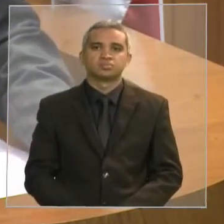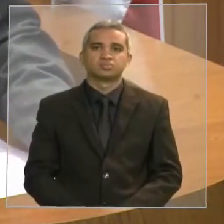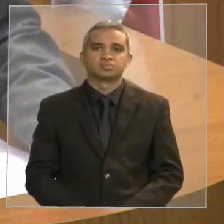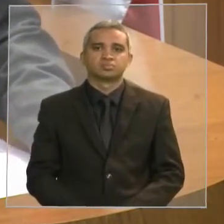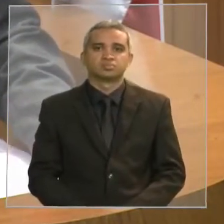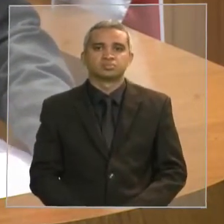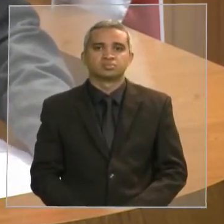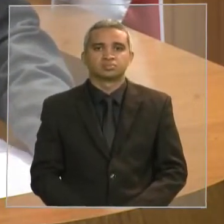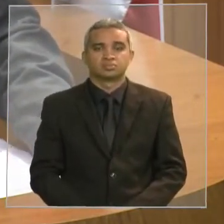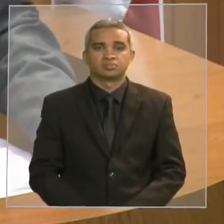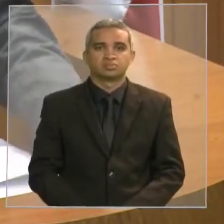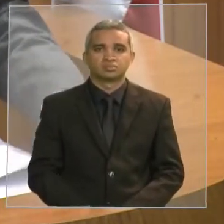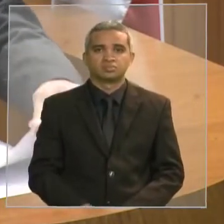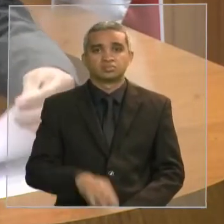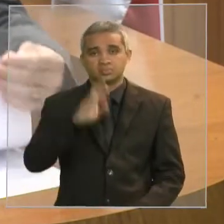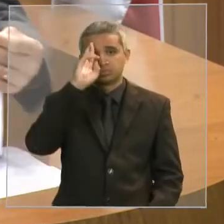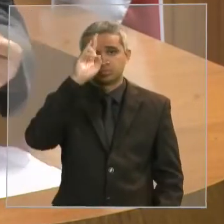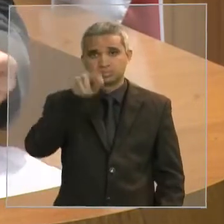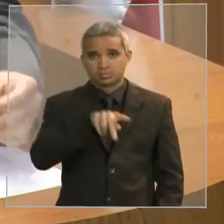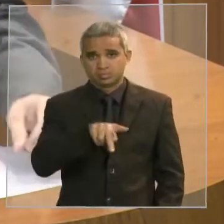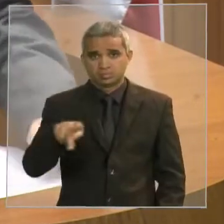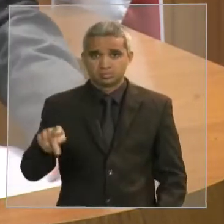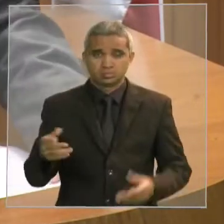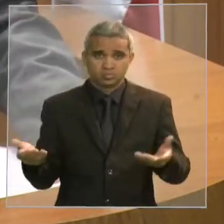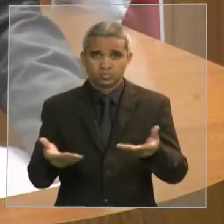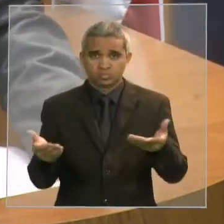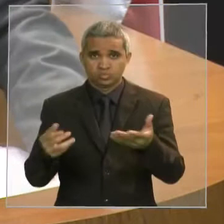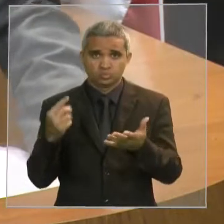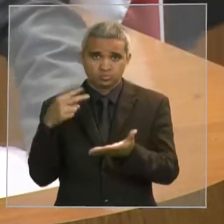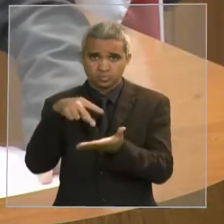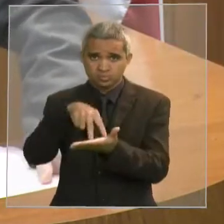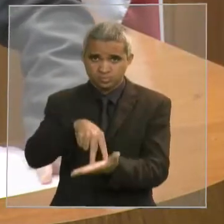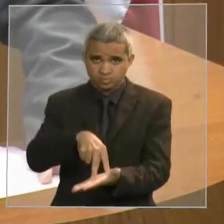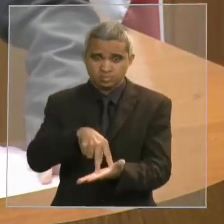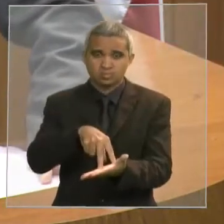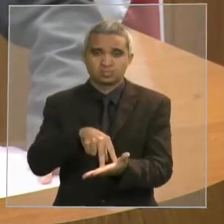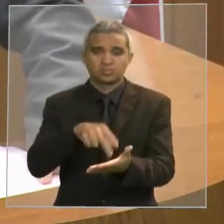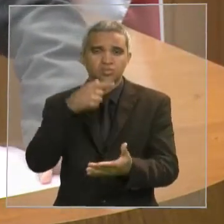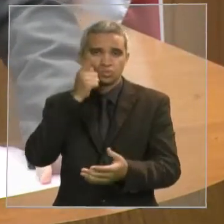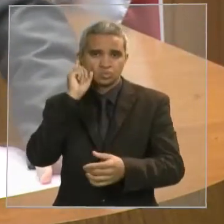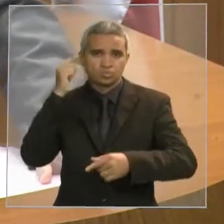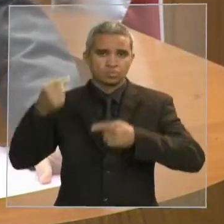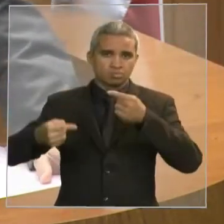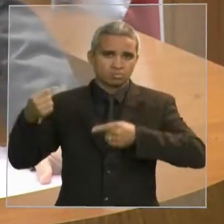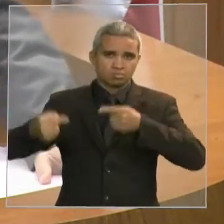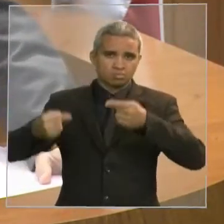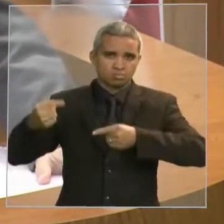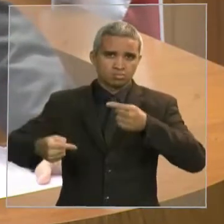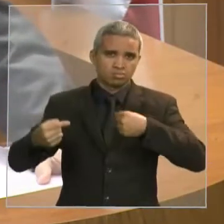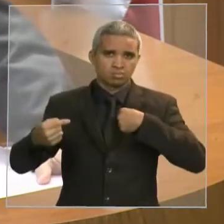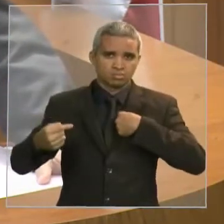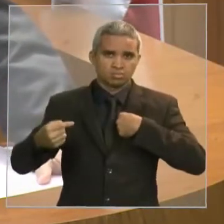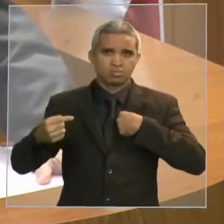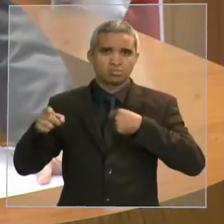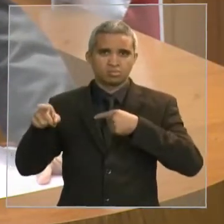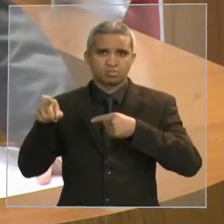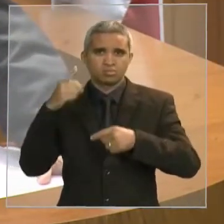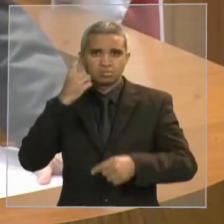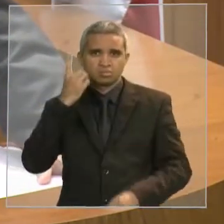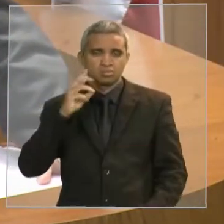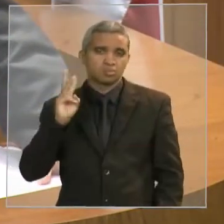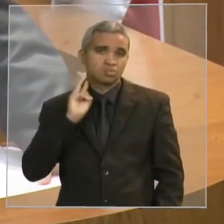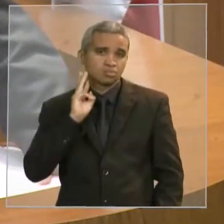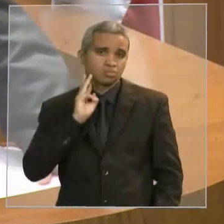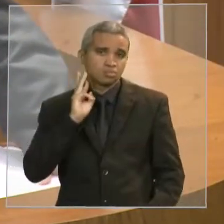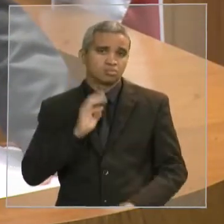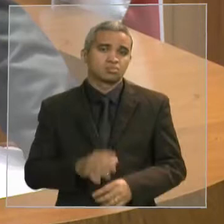para concluir esse debate que nós tivemos ontem, eu e o deputado Wellington, sobre um pronunciamento que